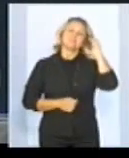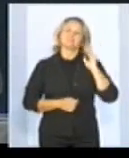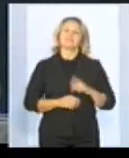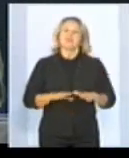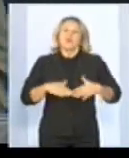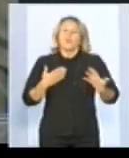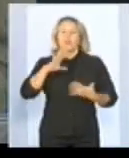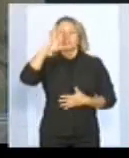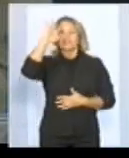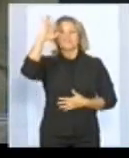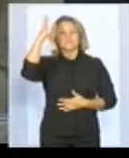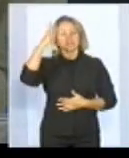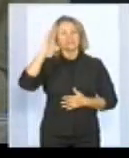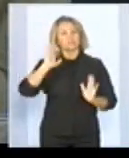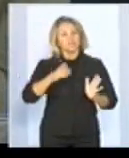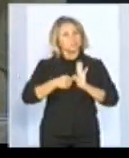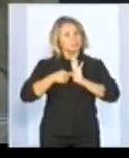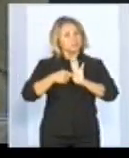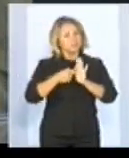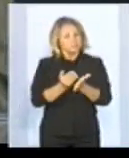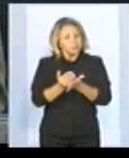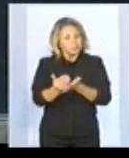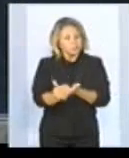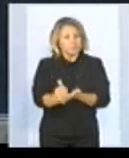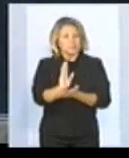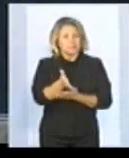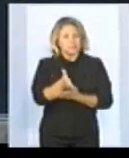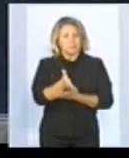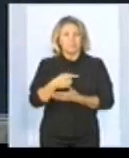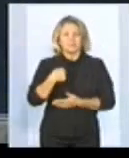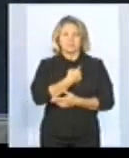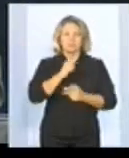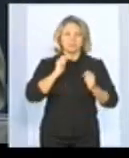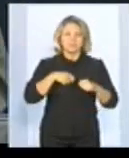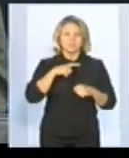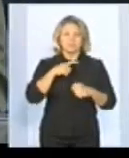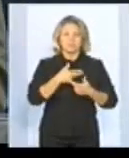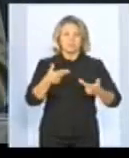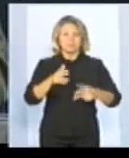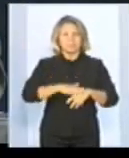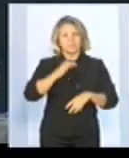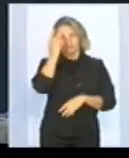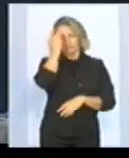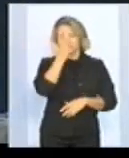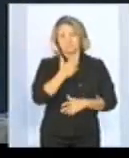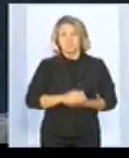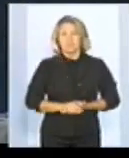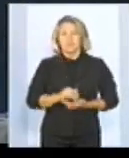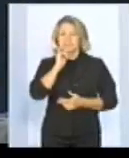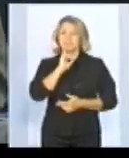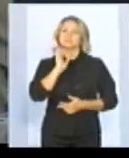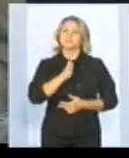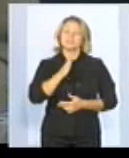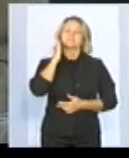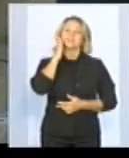Quais resultados já foram gerados a partir disso? Para a gente ir para questões mais práticas, finalmente. Já se verifica,